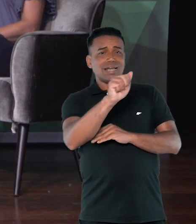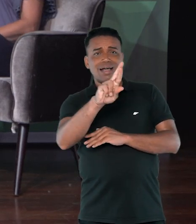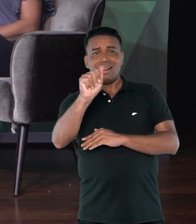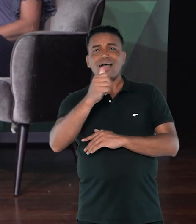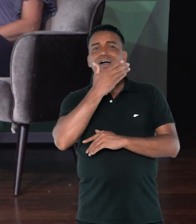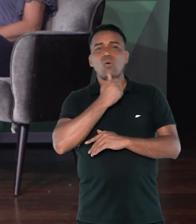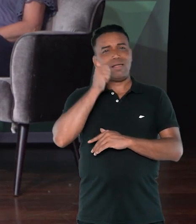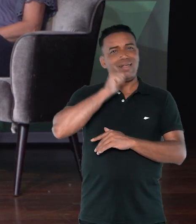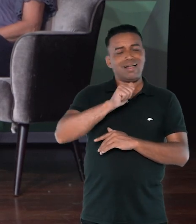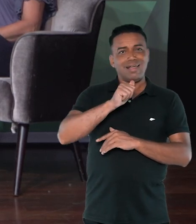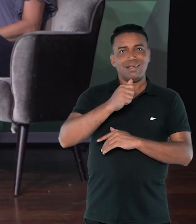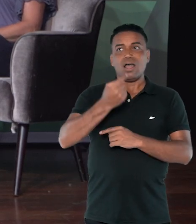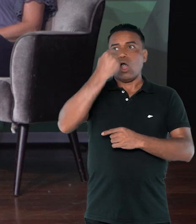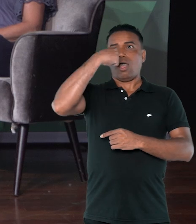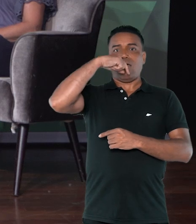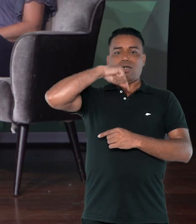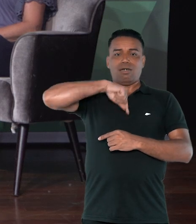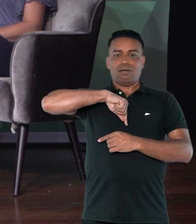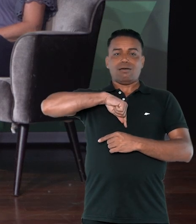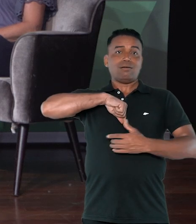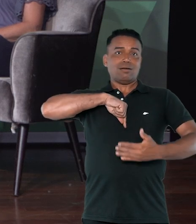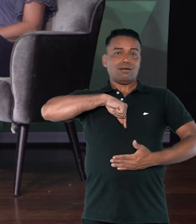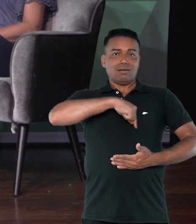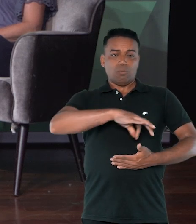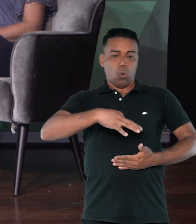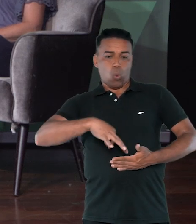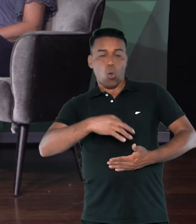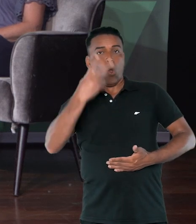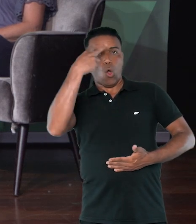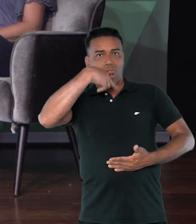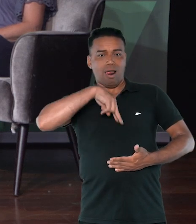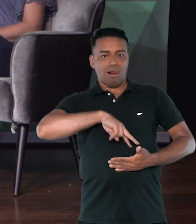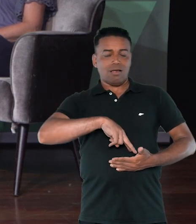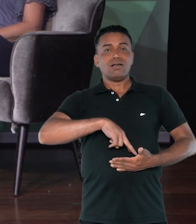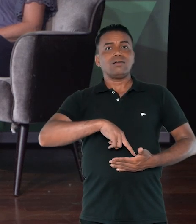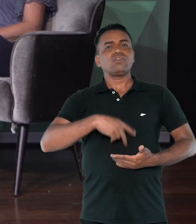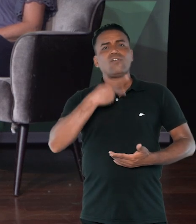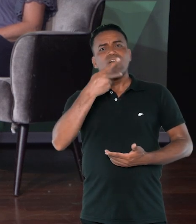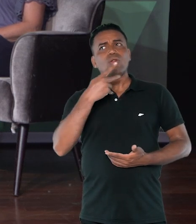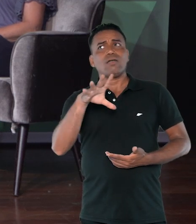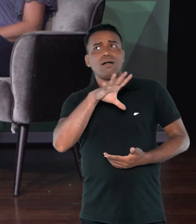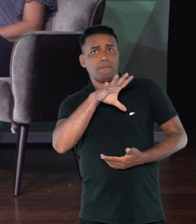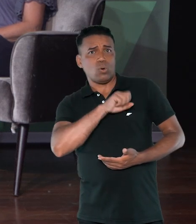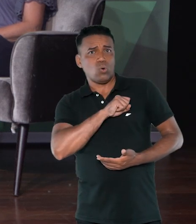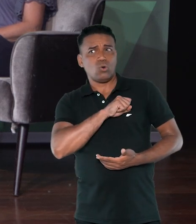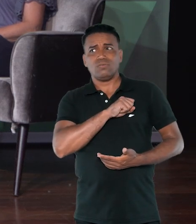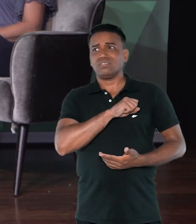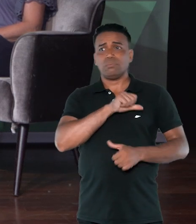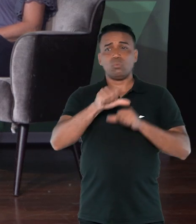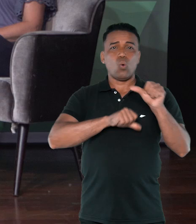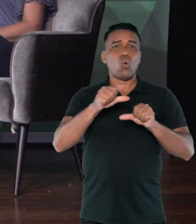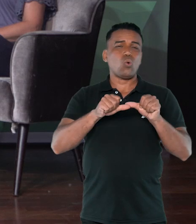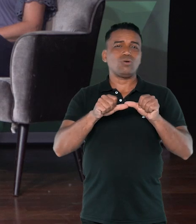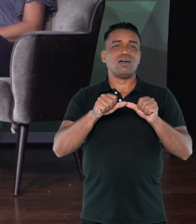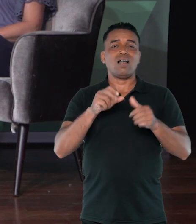sai da rotina, né? Ele pode trazer situações que até renovam,